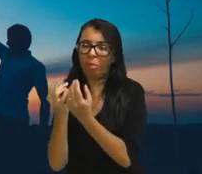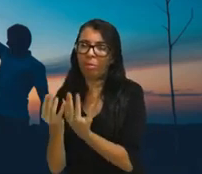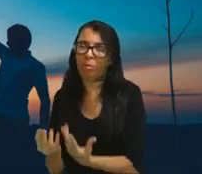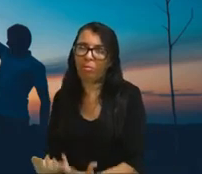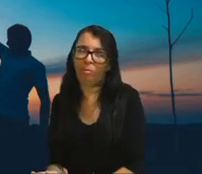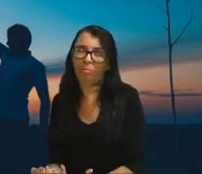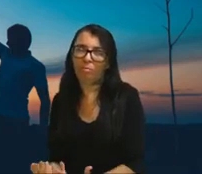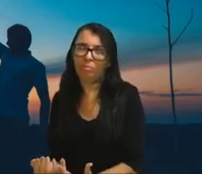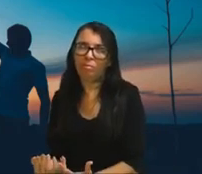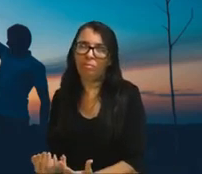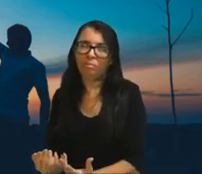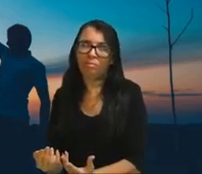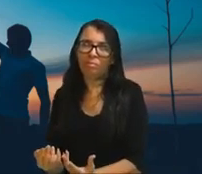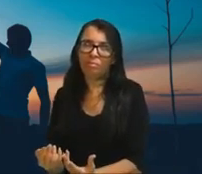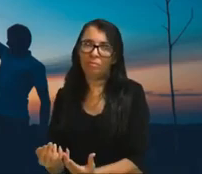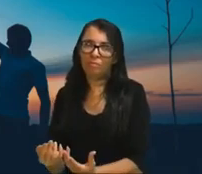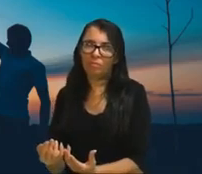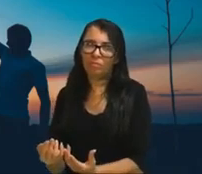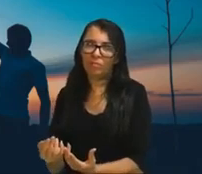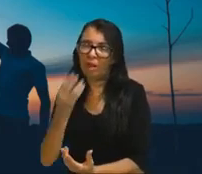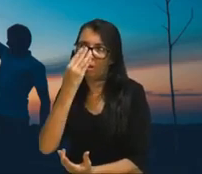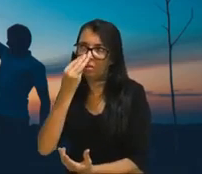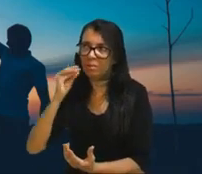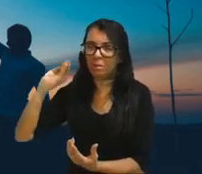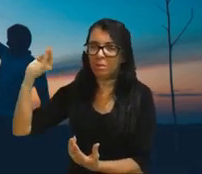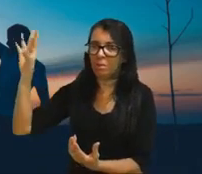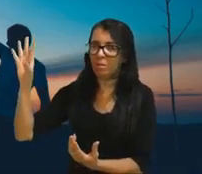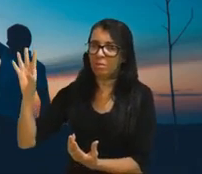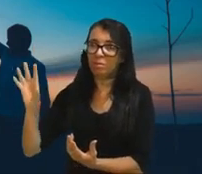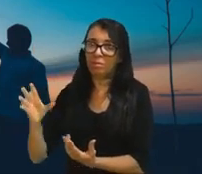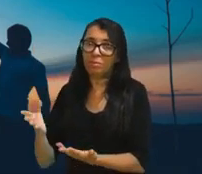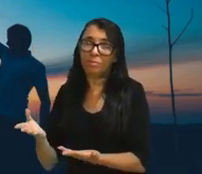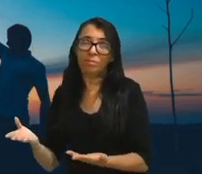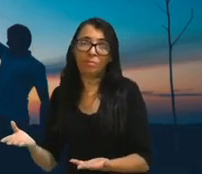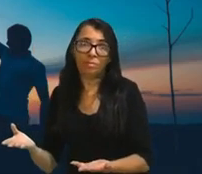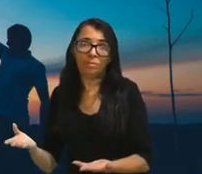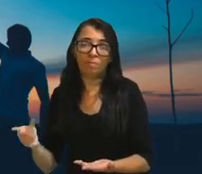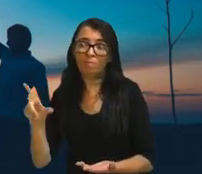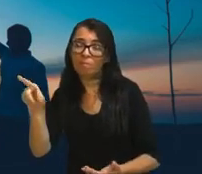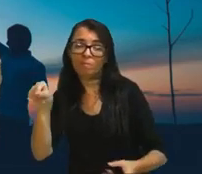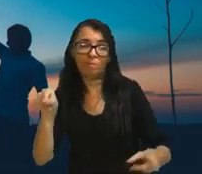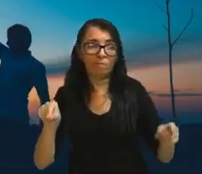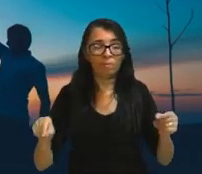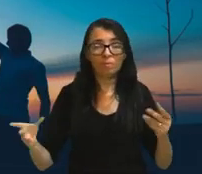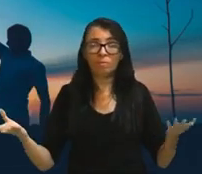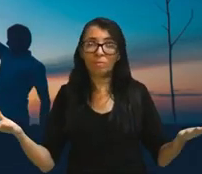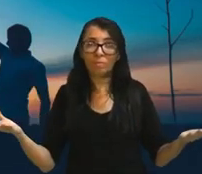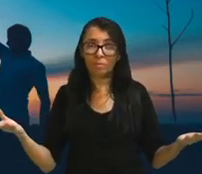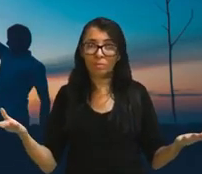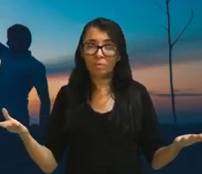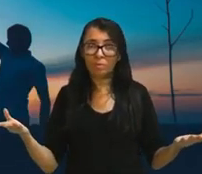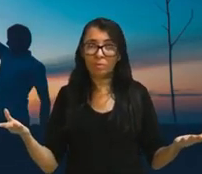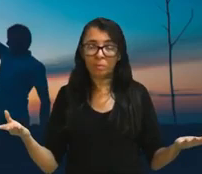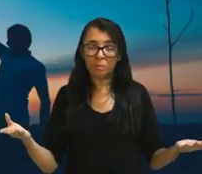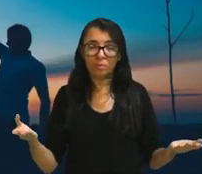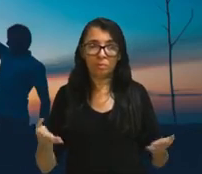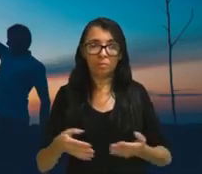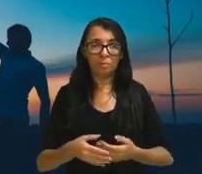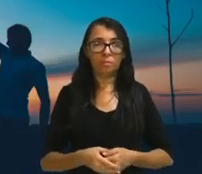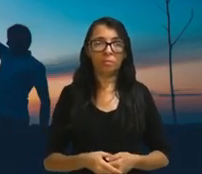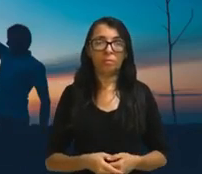o desemprego, talvez é a necessidade de estar interagindo com a sociedade, ou